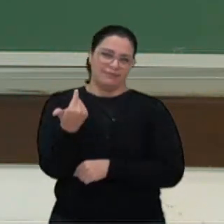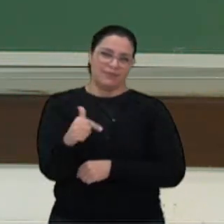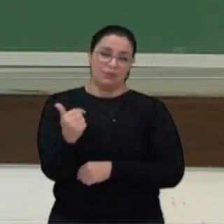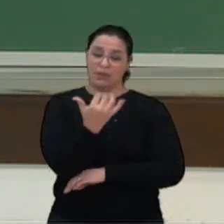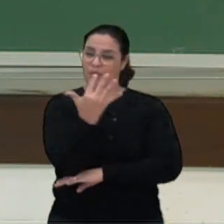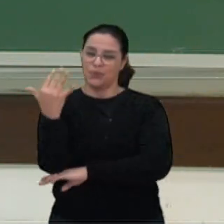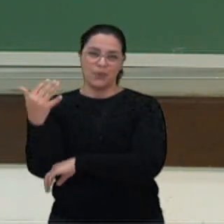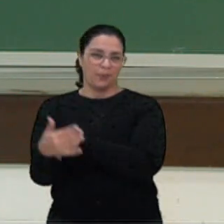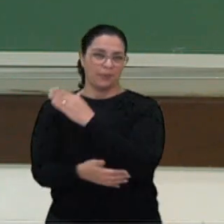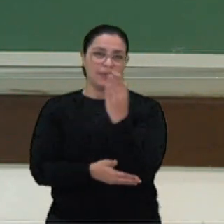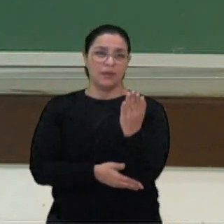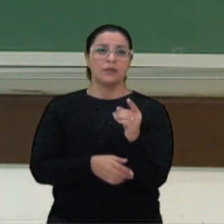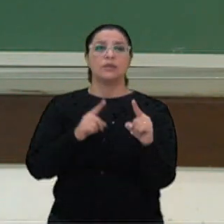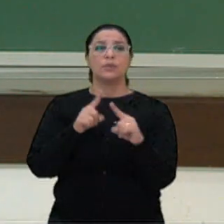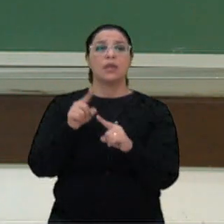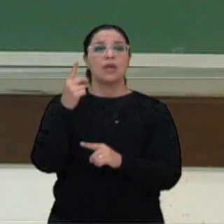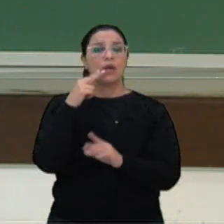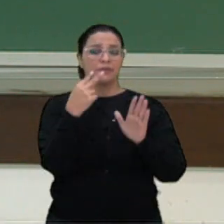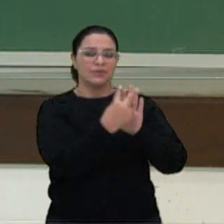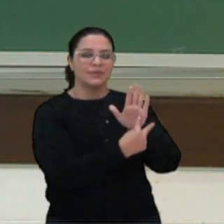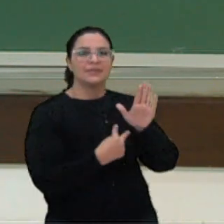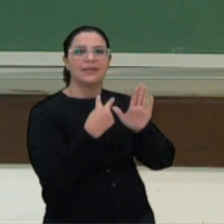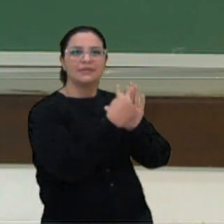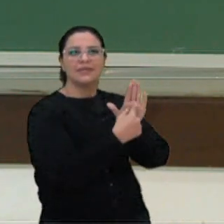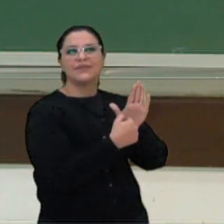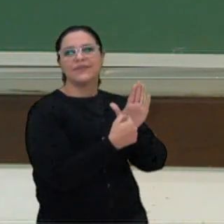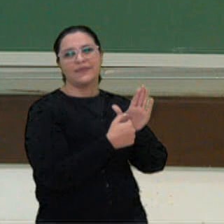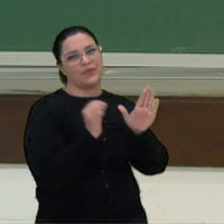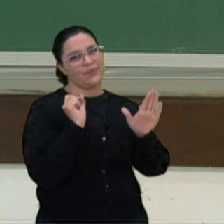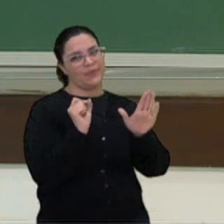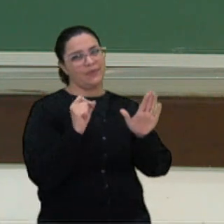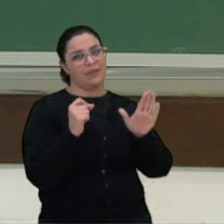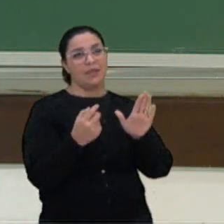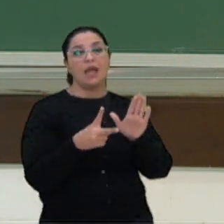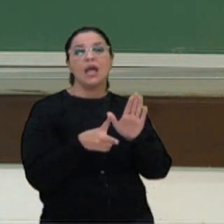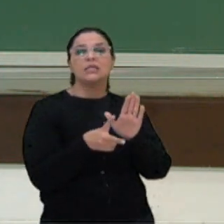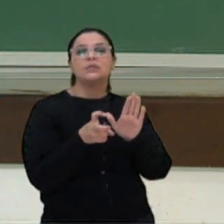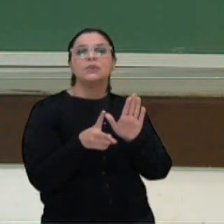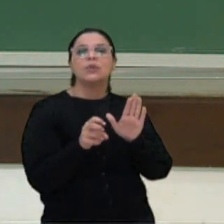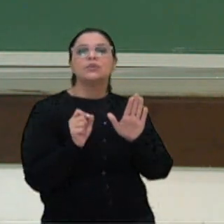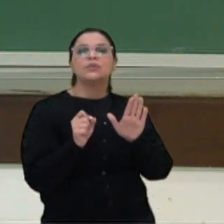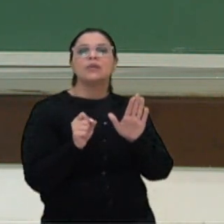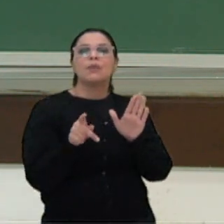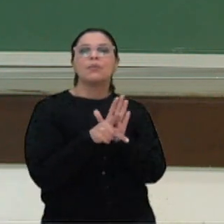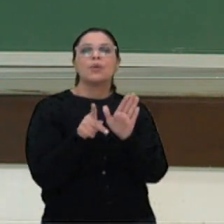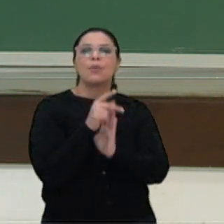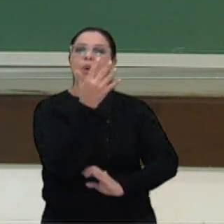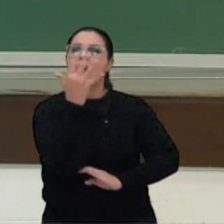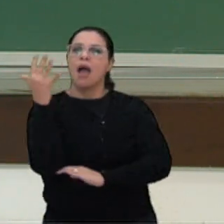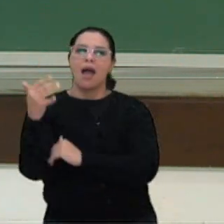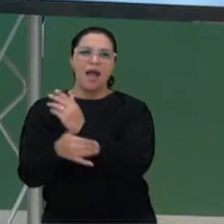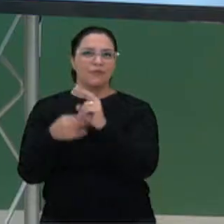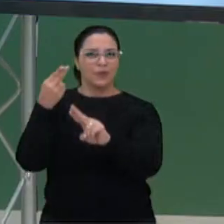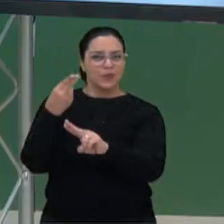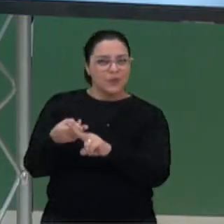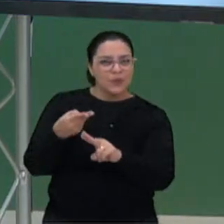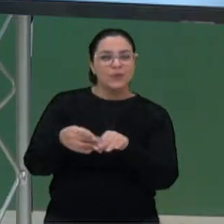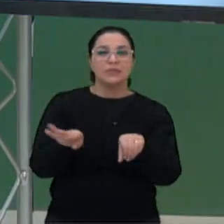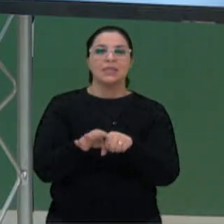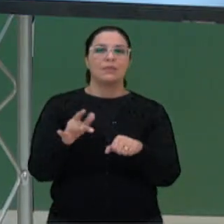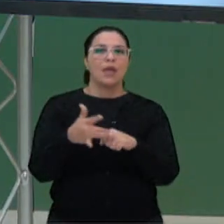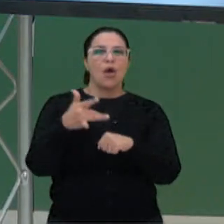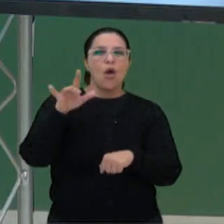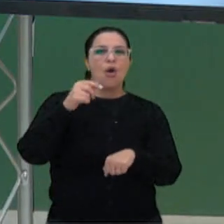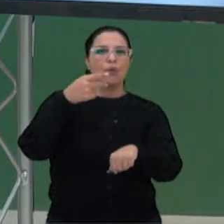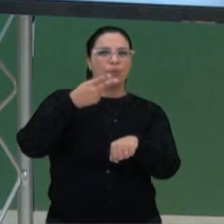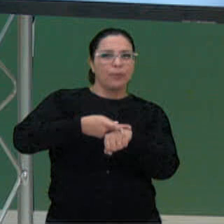ambiental, né? E aqui a imagem traz para nós, então, a exploração de recursos vegetais, de recursos minerais.